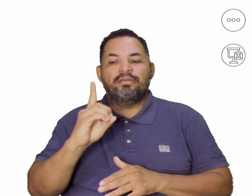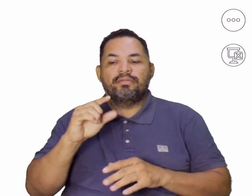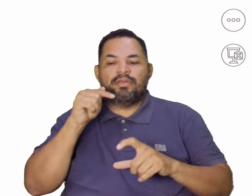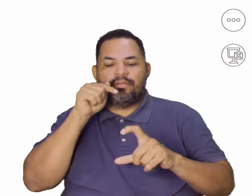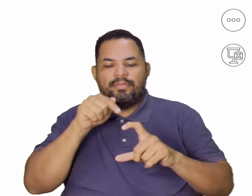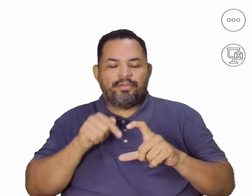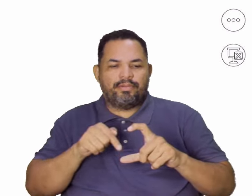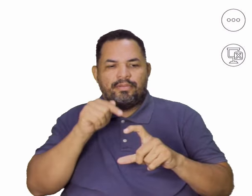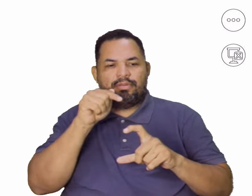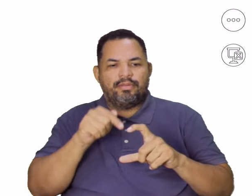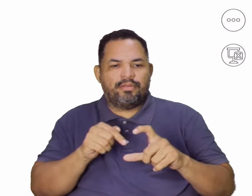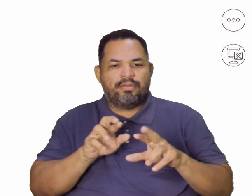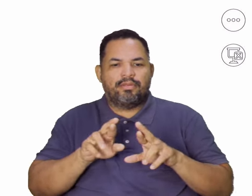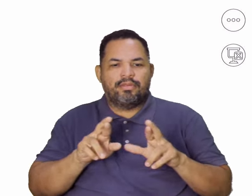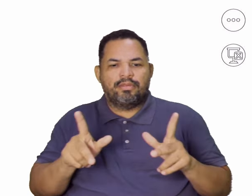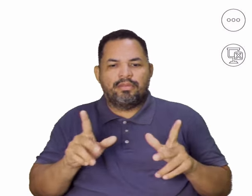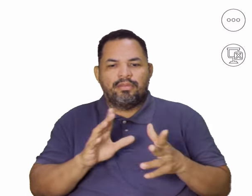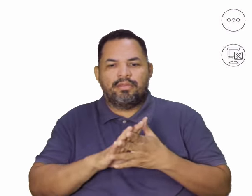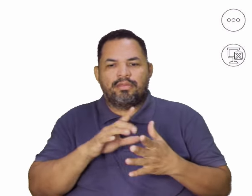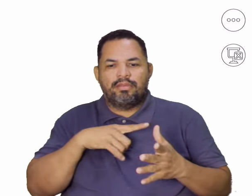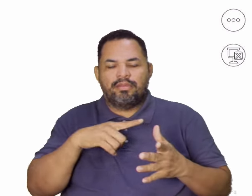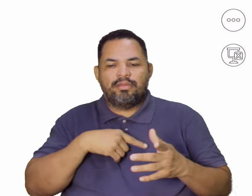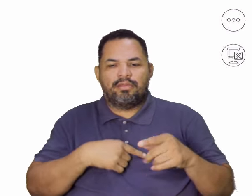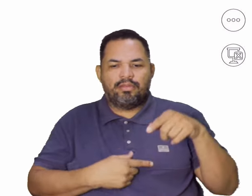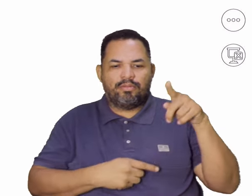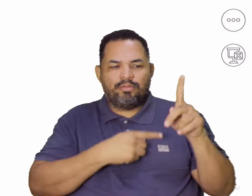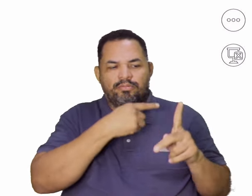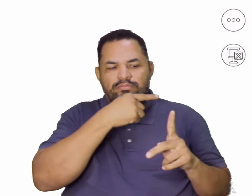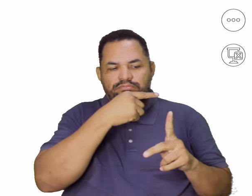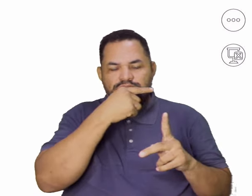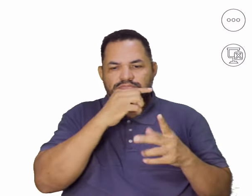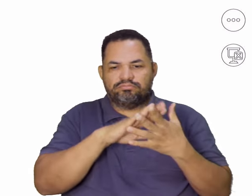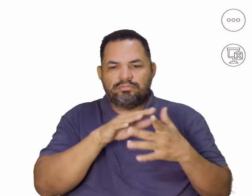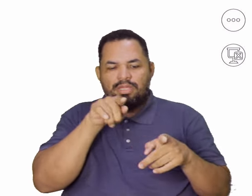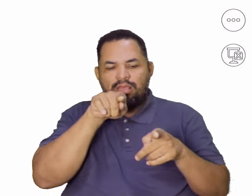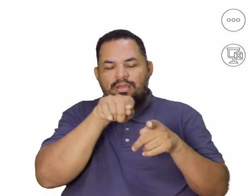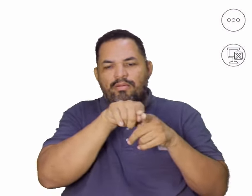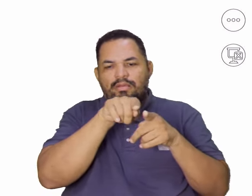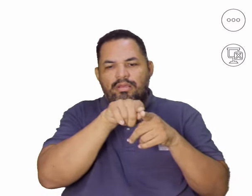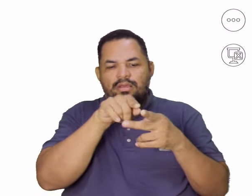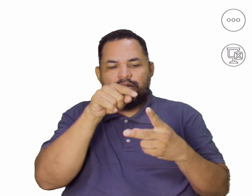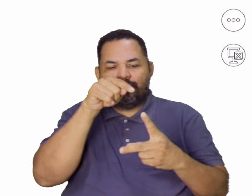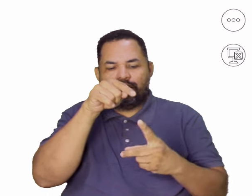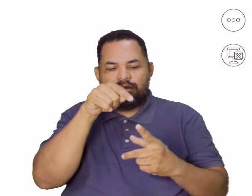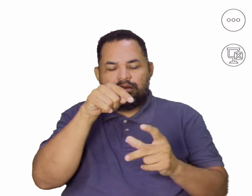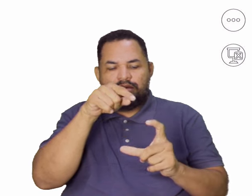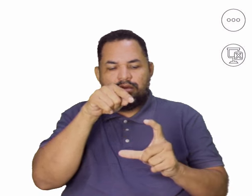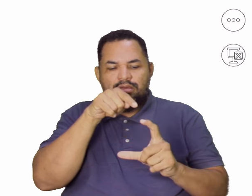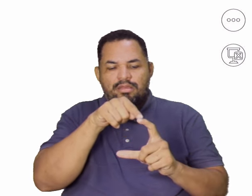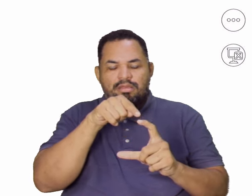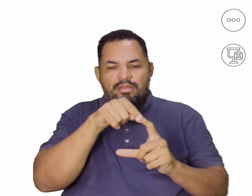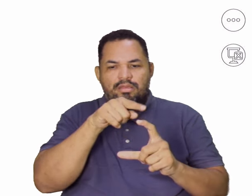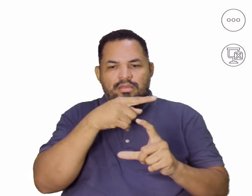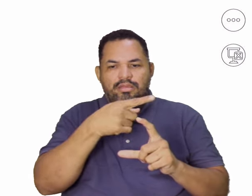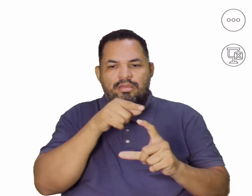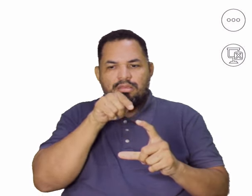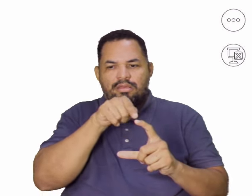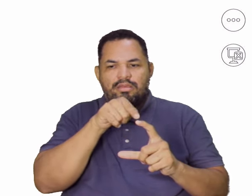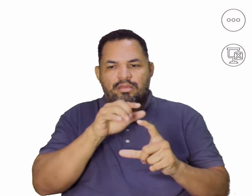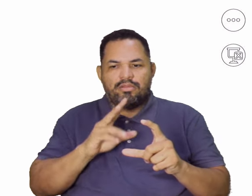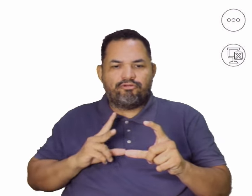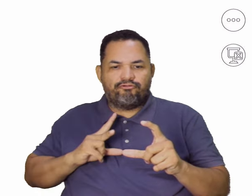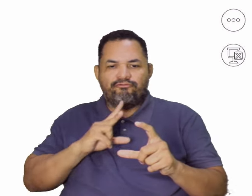pilhas é a diferença que existe entre os potenciais de cada eletrodo também denominado